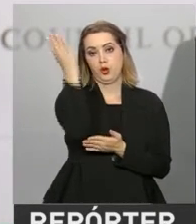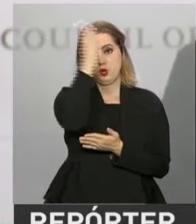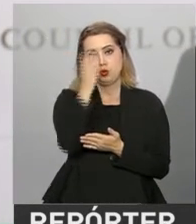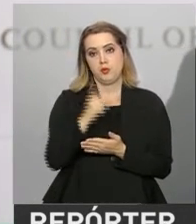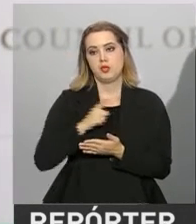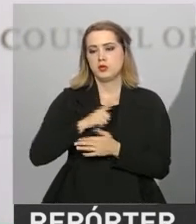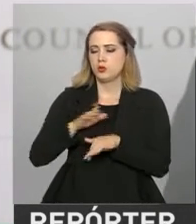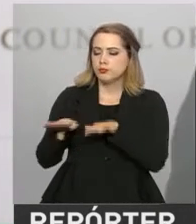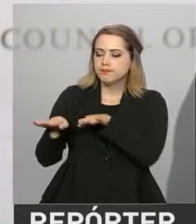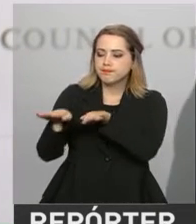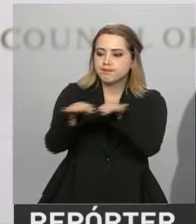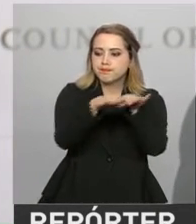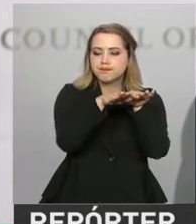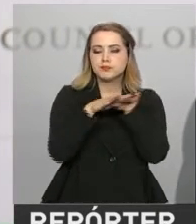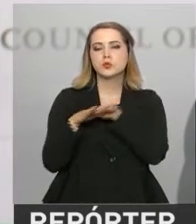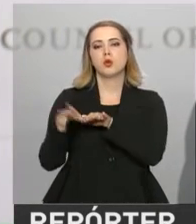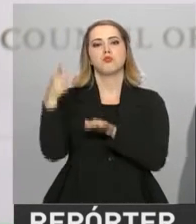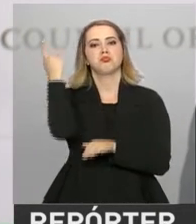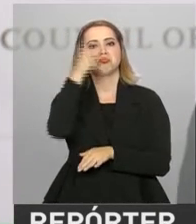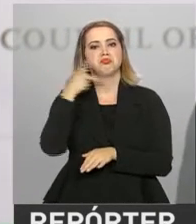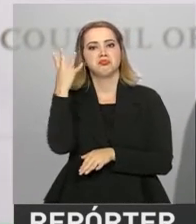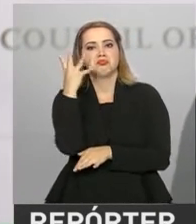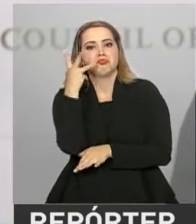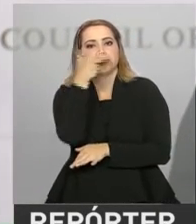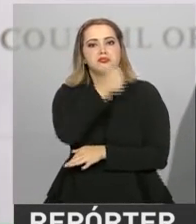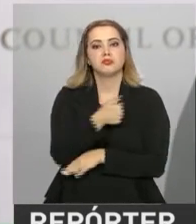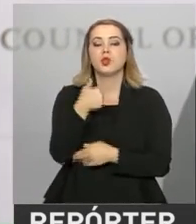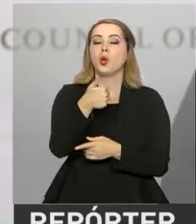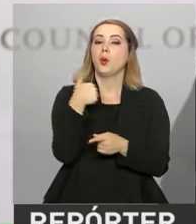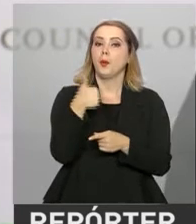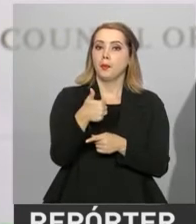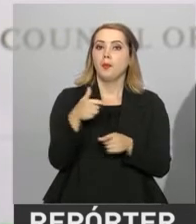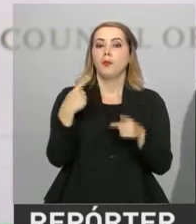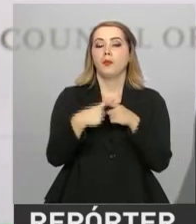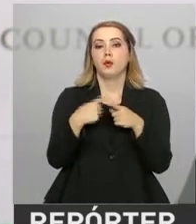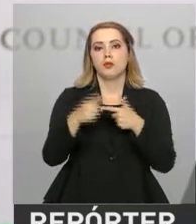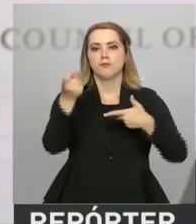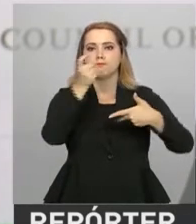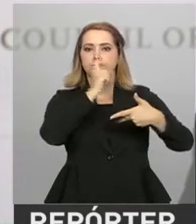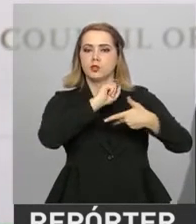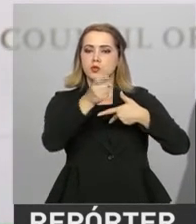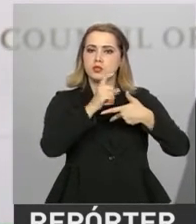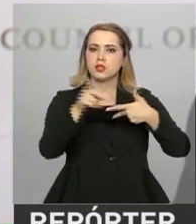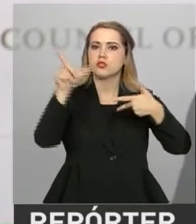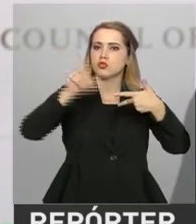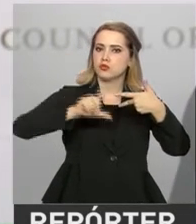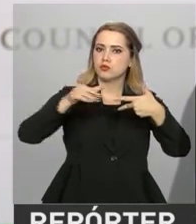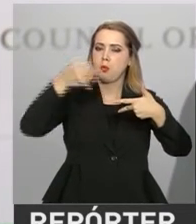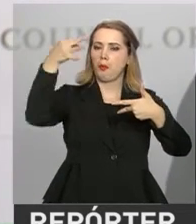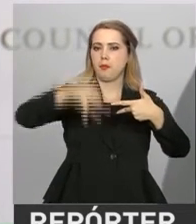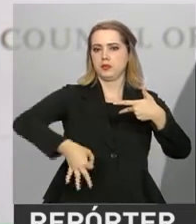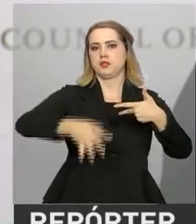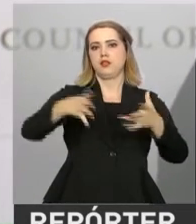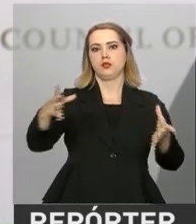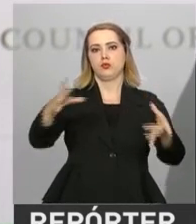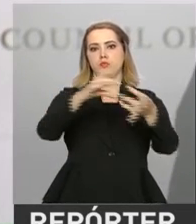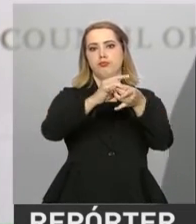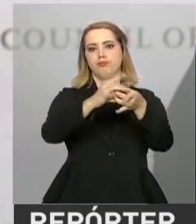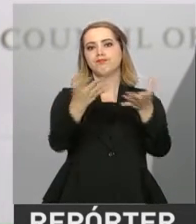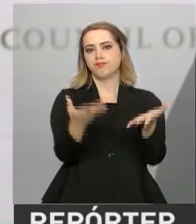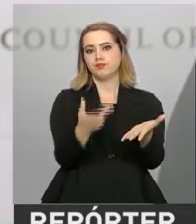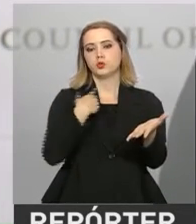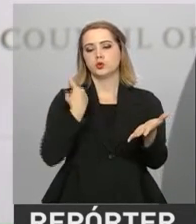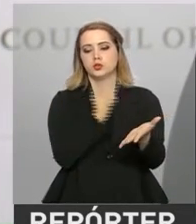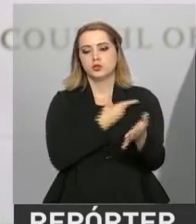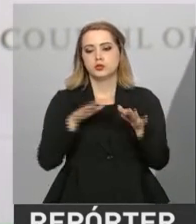estabilidade política extraordinária por causa da relação muito adequada entre o executivo eo legislativo temos uma estabilidade